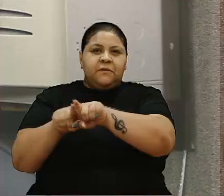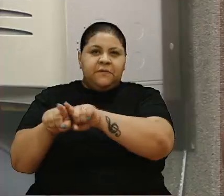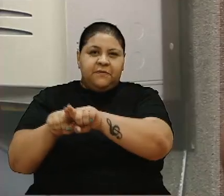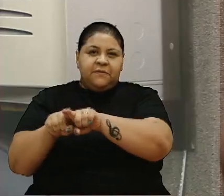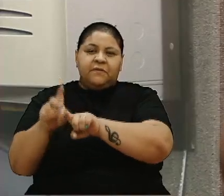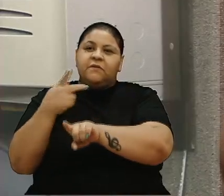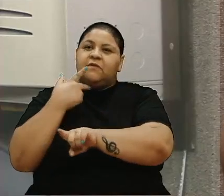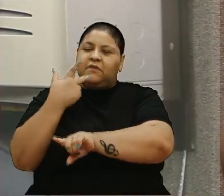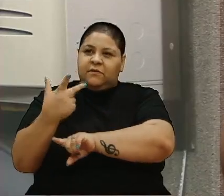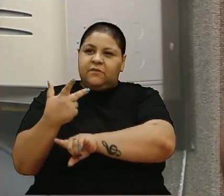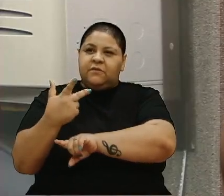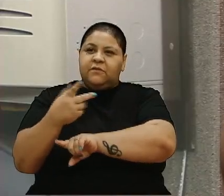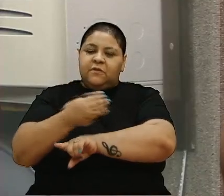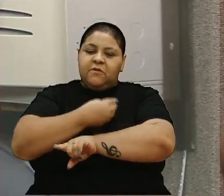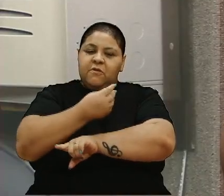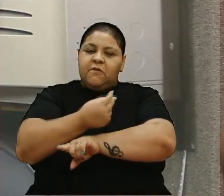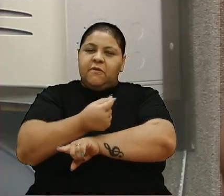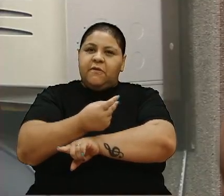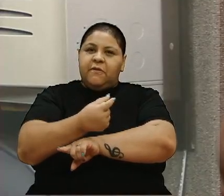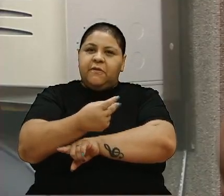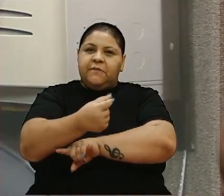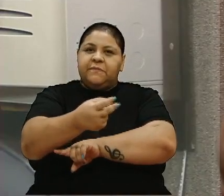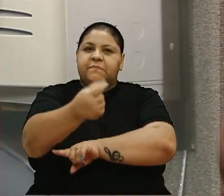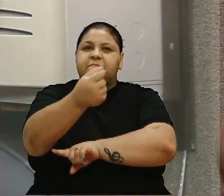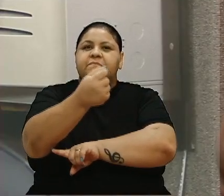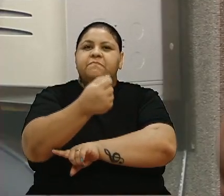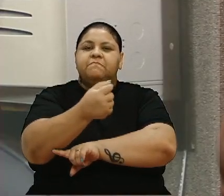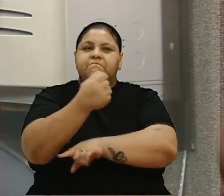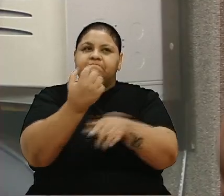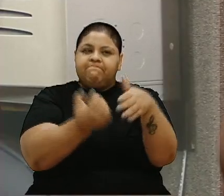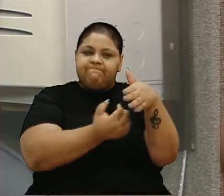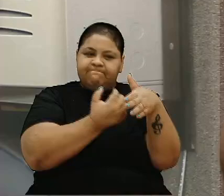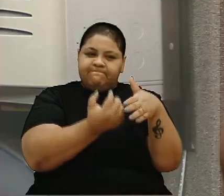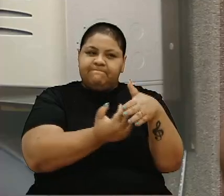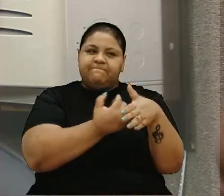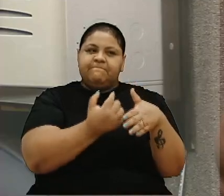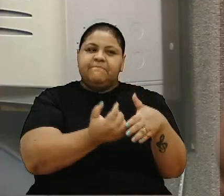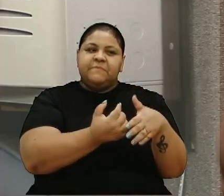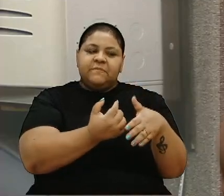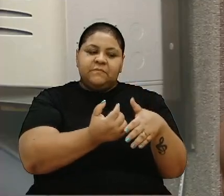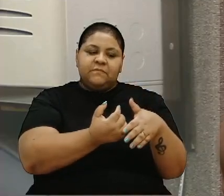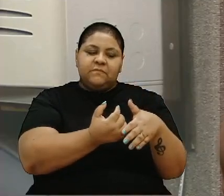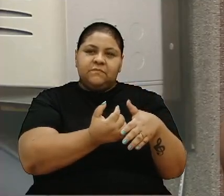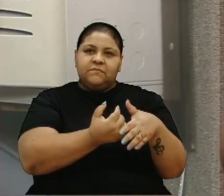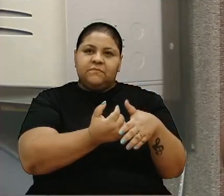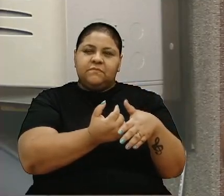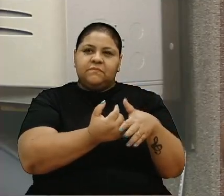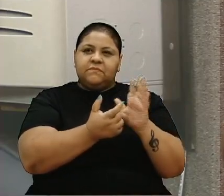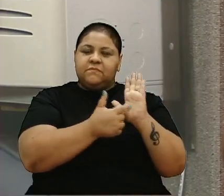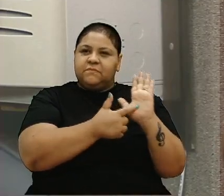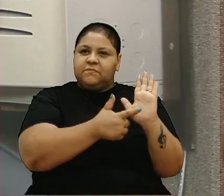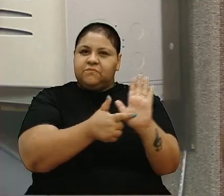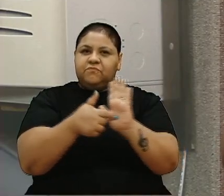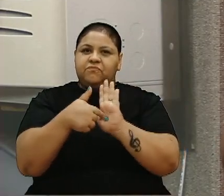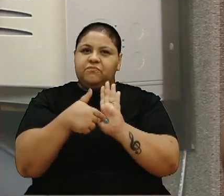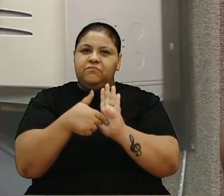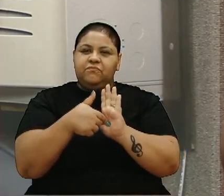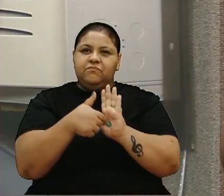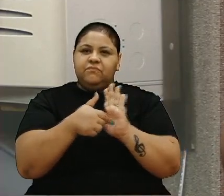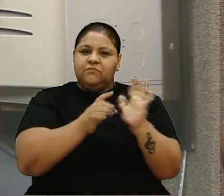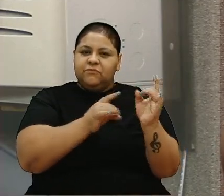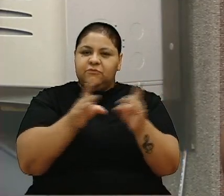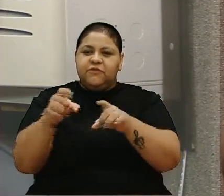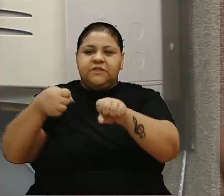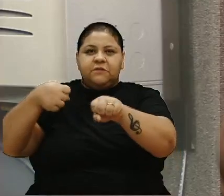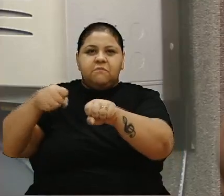e dizer que vida longa a essa empresa que proporciona aí venda de